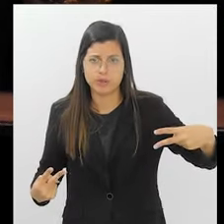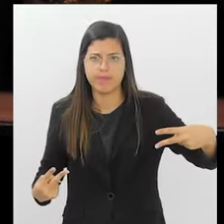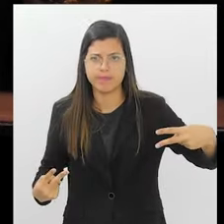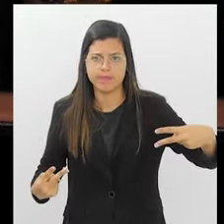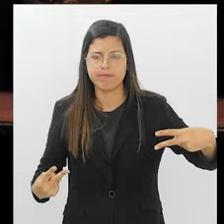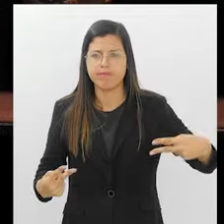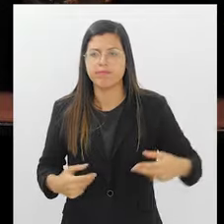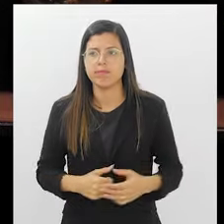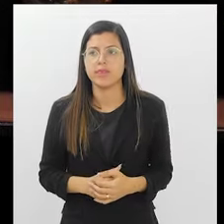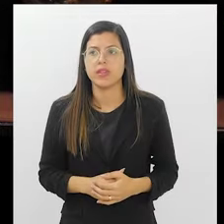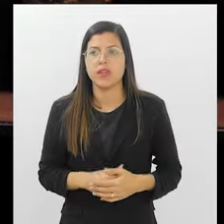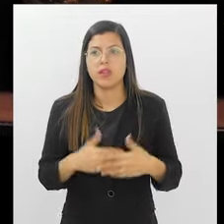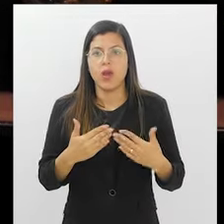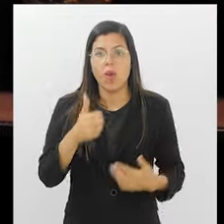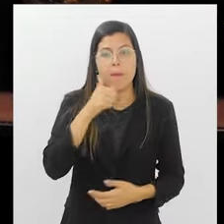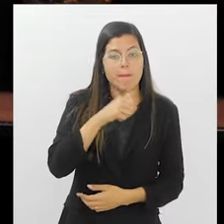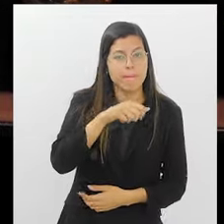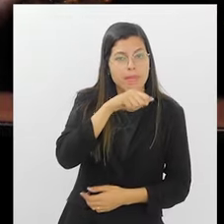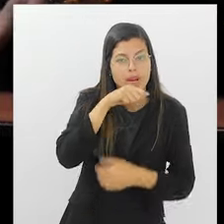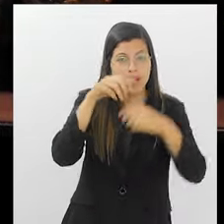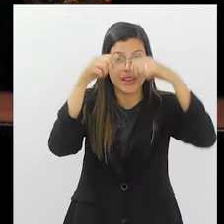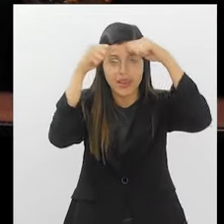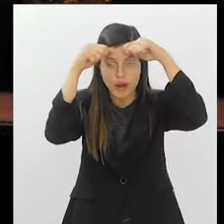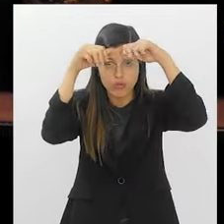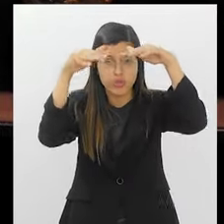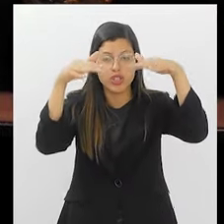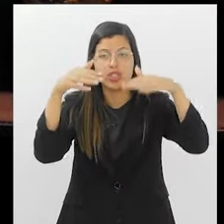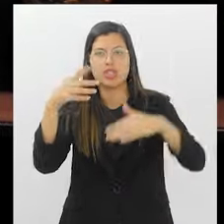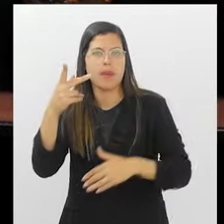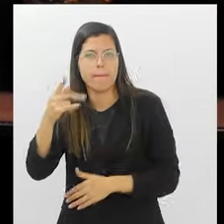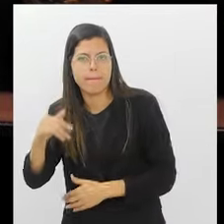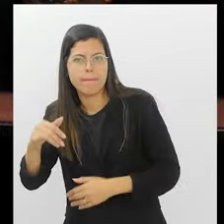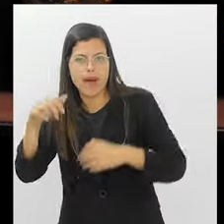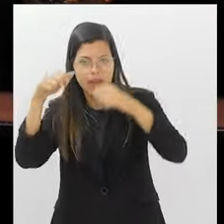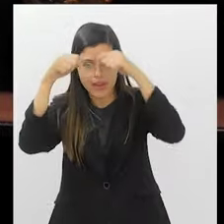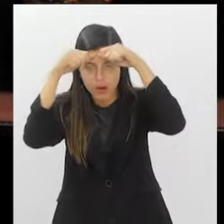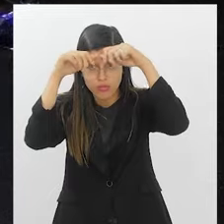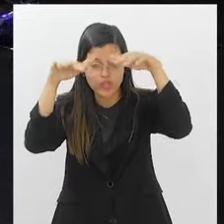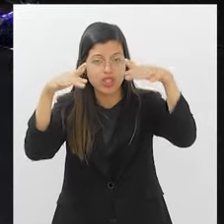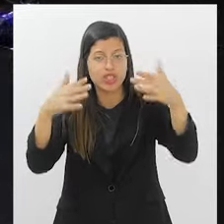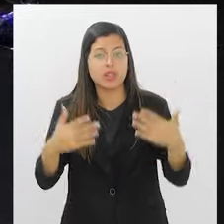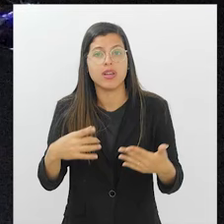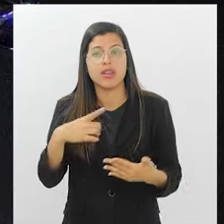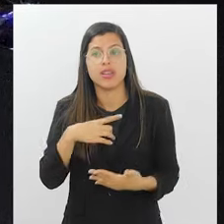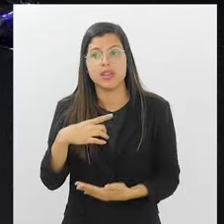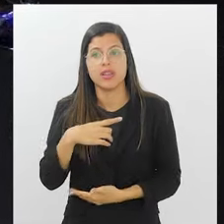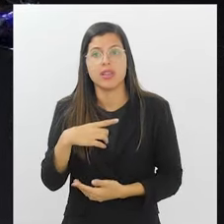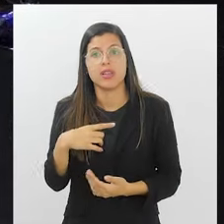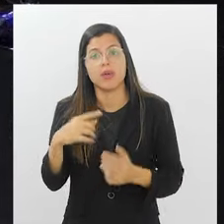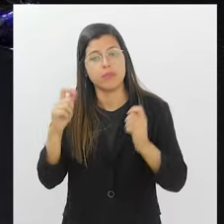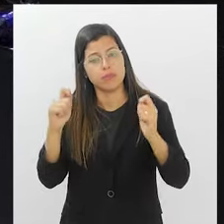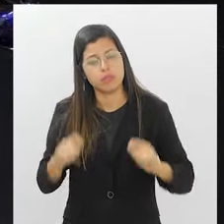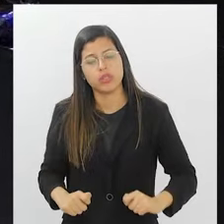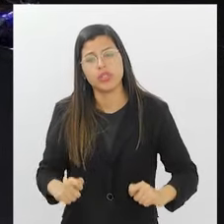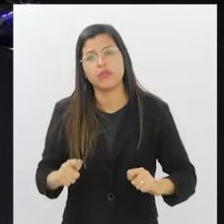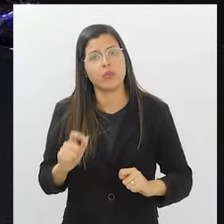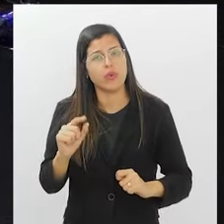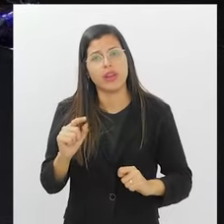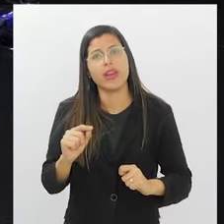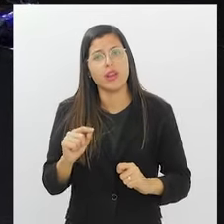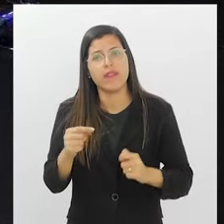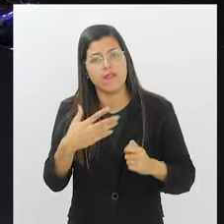né? Então, mães autistas, né, pais autistas terão possivelmente